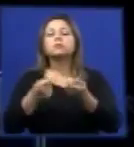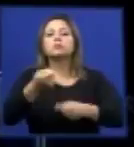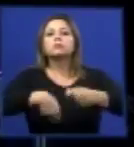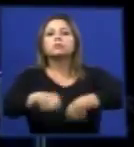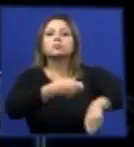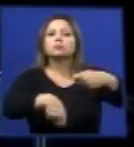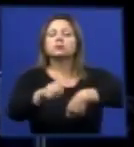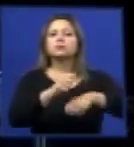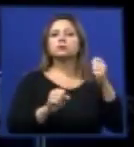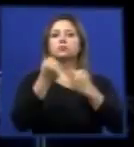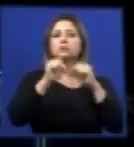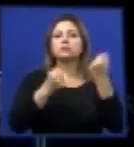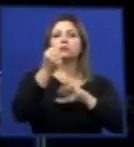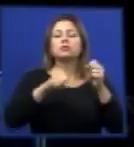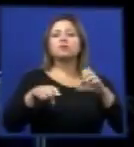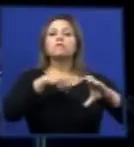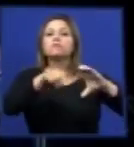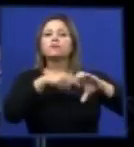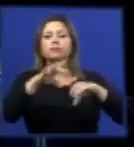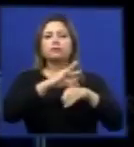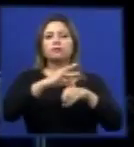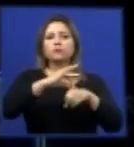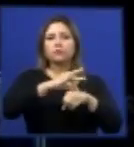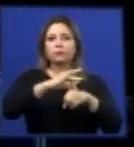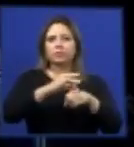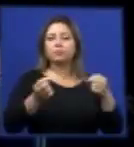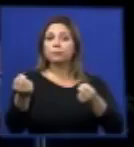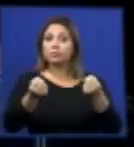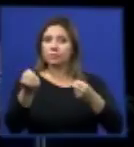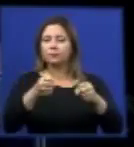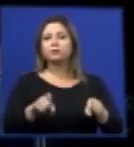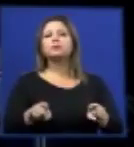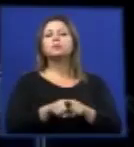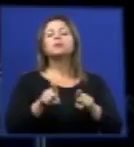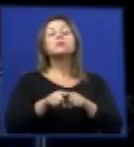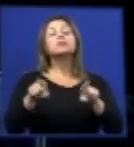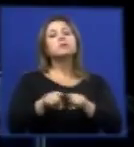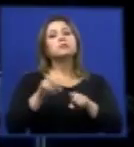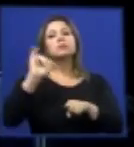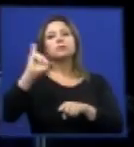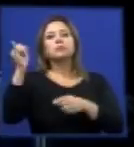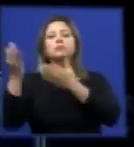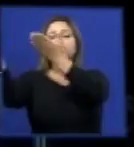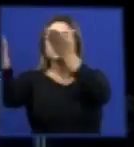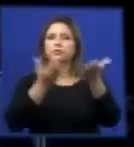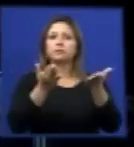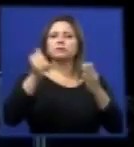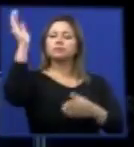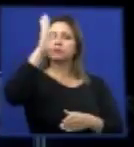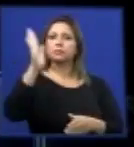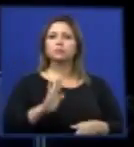indústria em todo o mundo e alguns eventuais efeitos que a importação pode ter para o Brasil